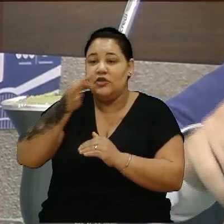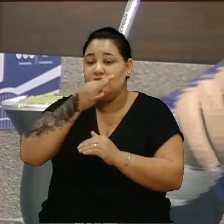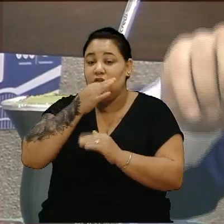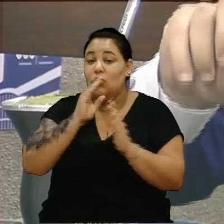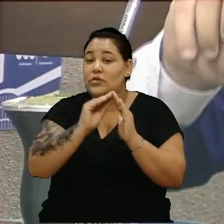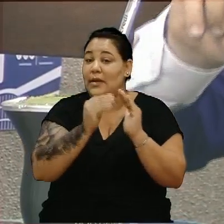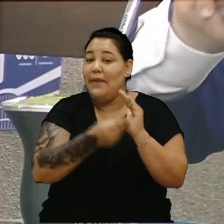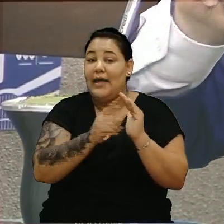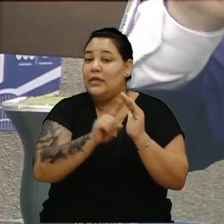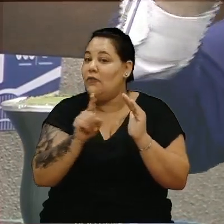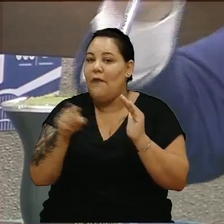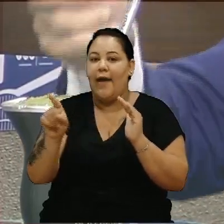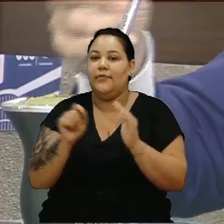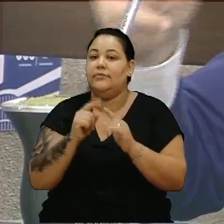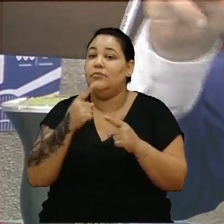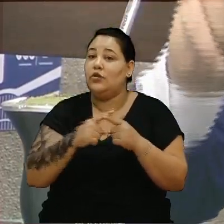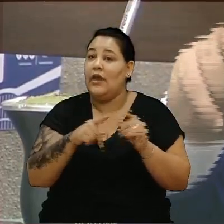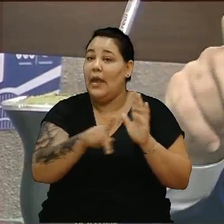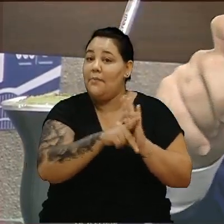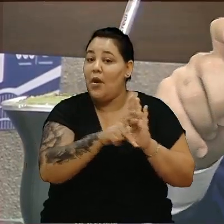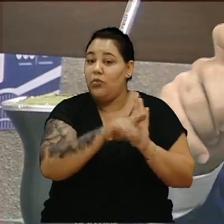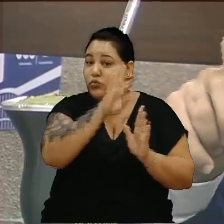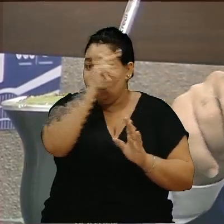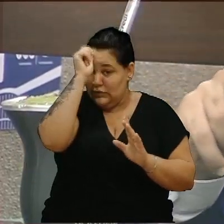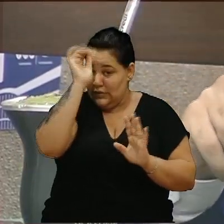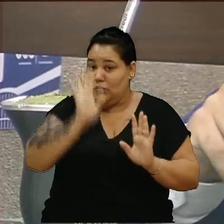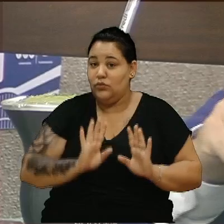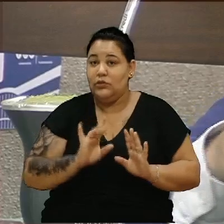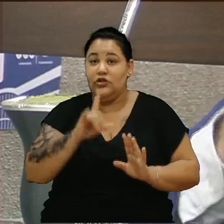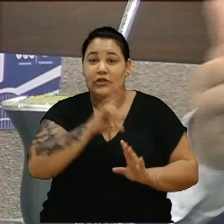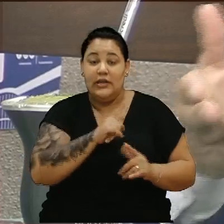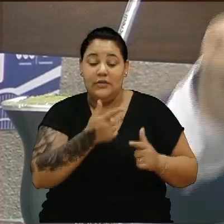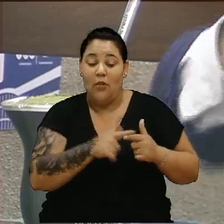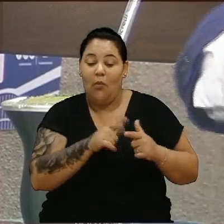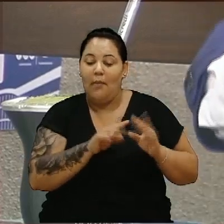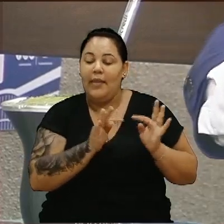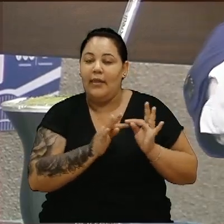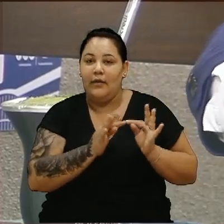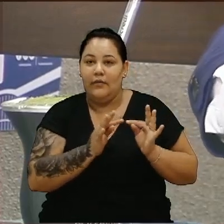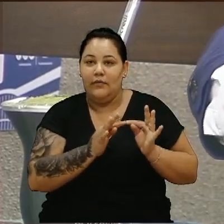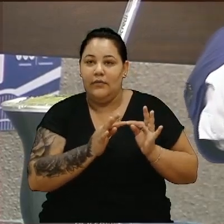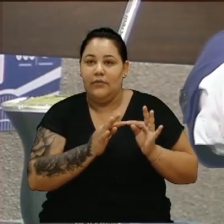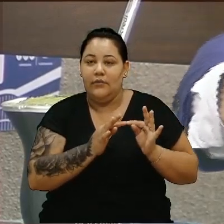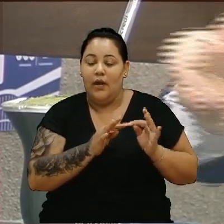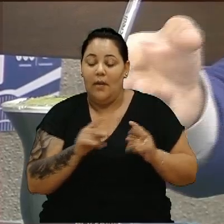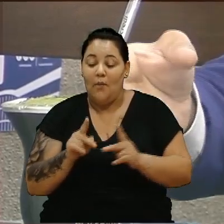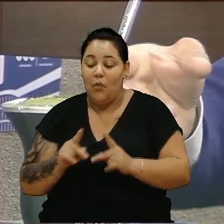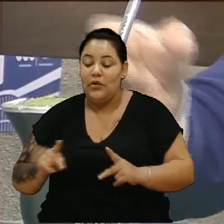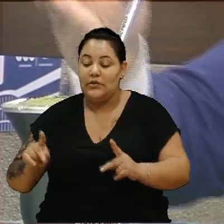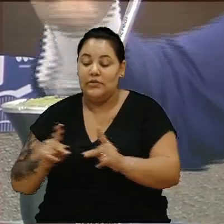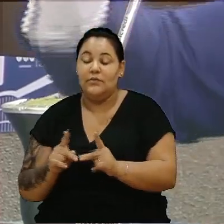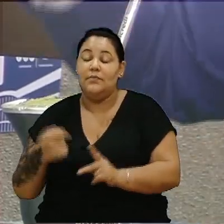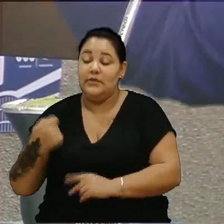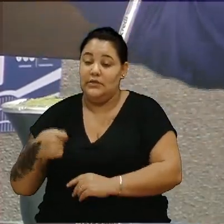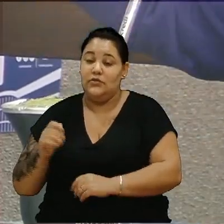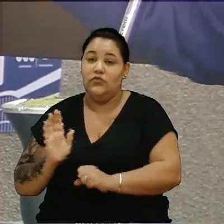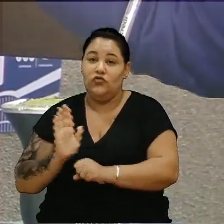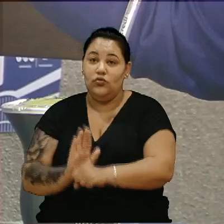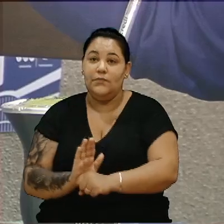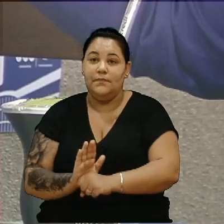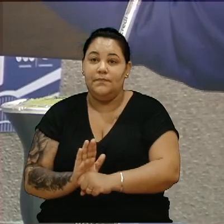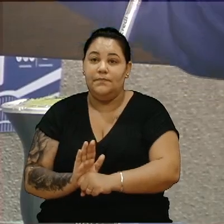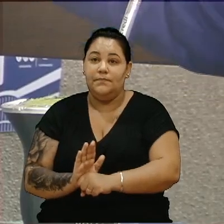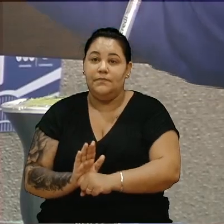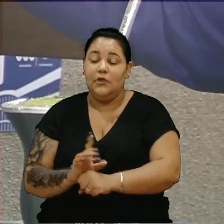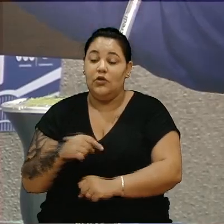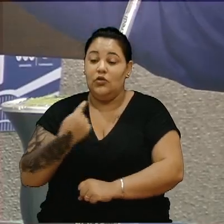município. Então a gente tem esse problema técnico que a população lá na ponta da linha necessitaria, né? Que o nosso Corpo de